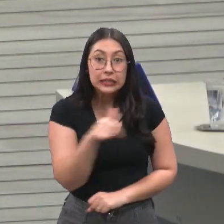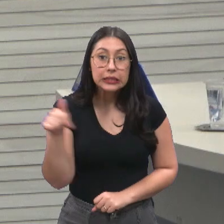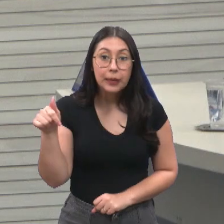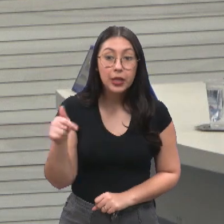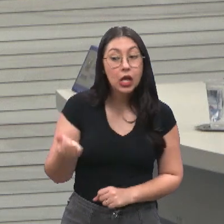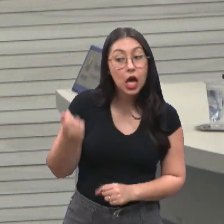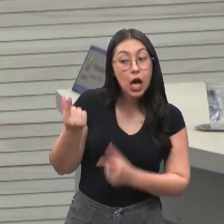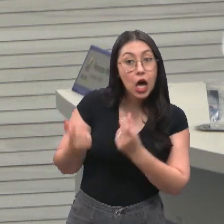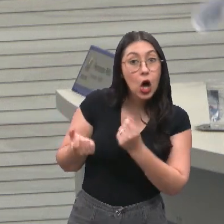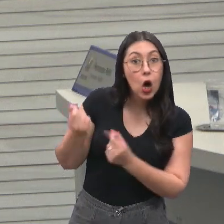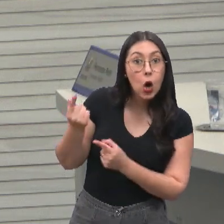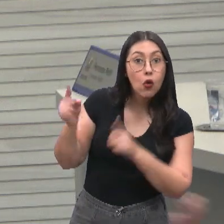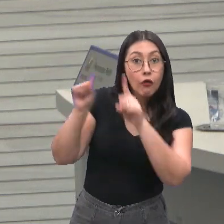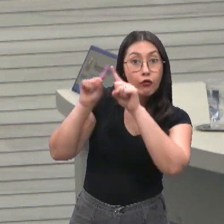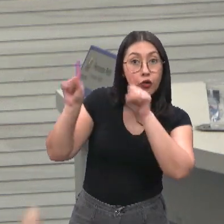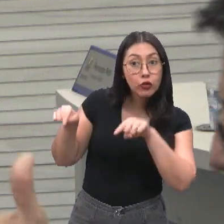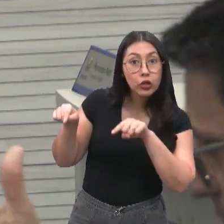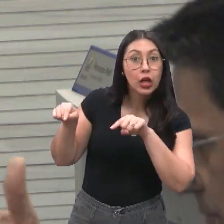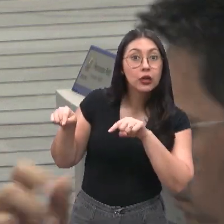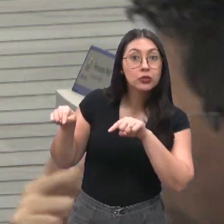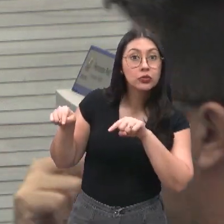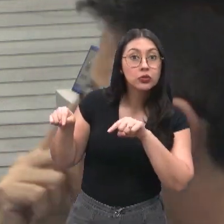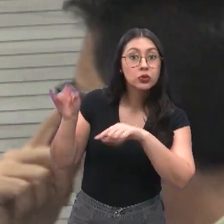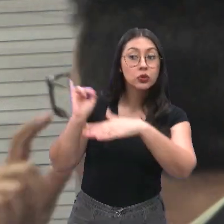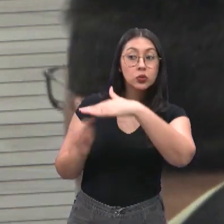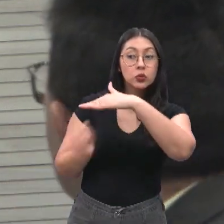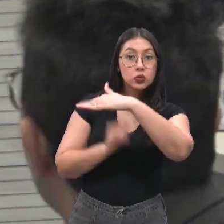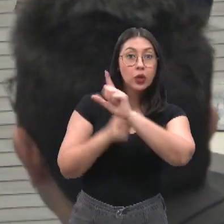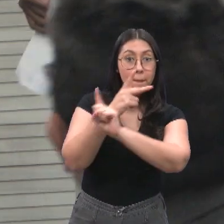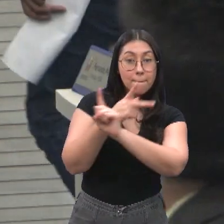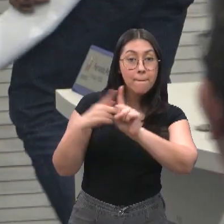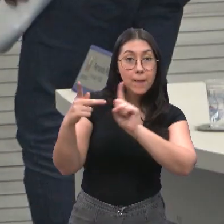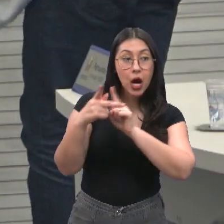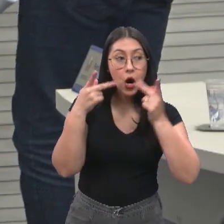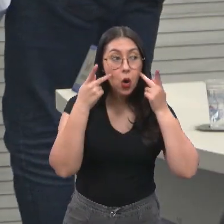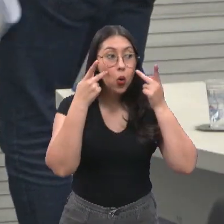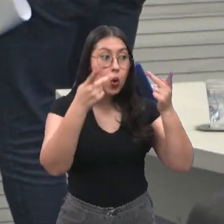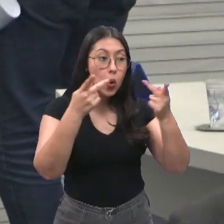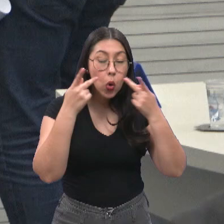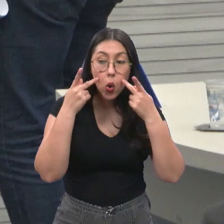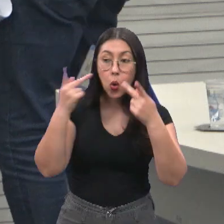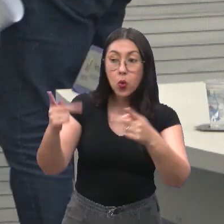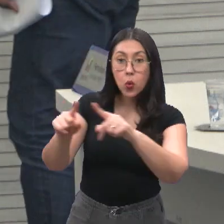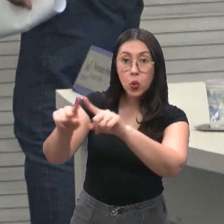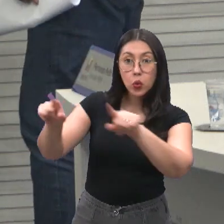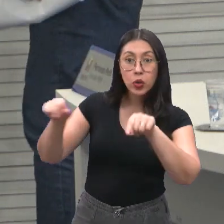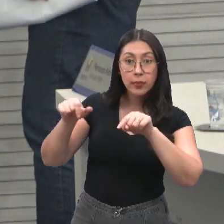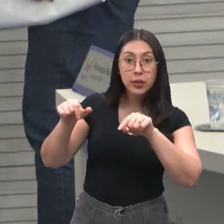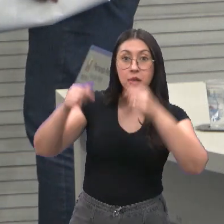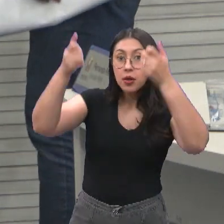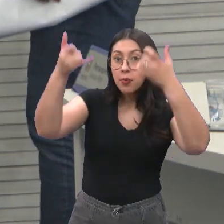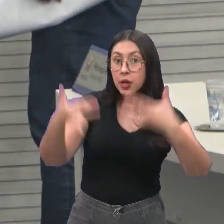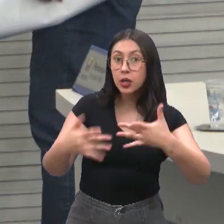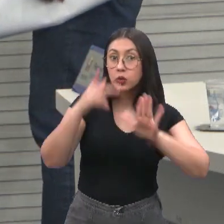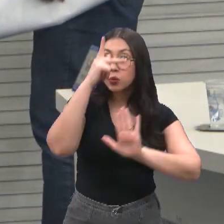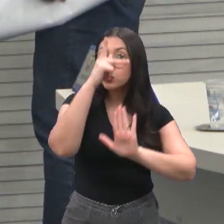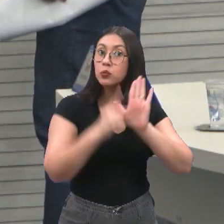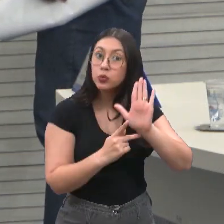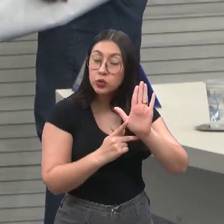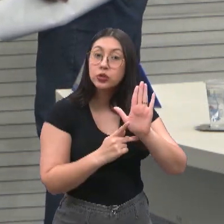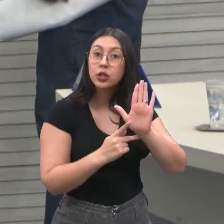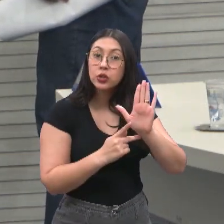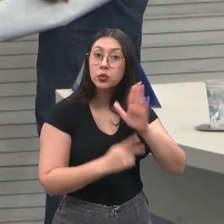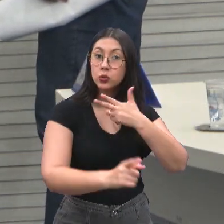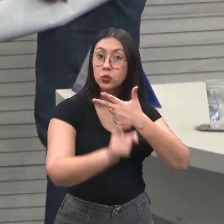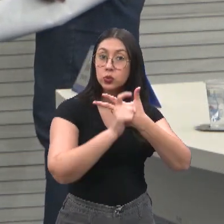públicos do Instituto de Previdência estiveram em alguns gabinetes, né? E falando de um projeto que vem pelo